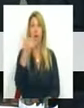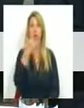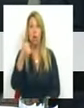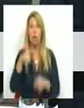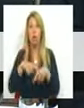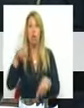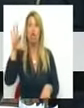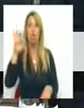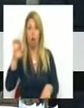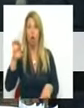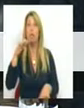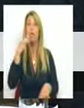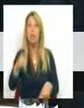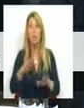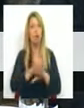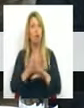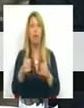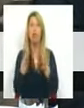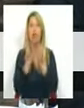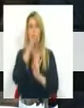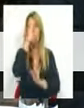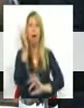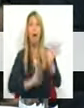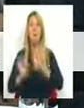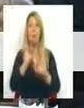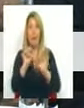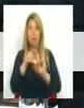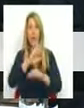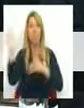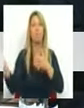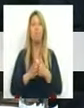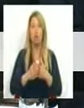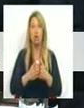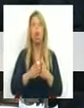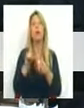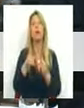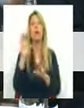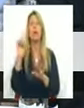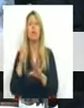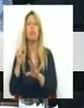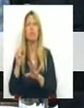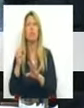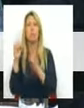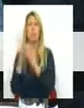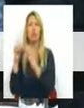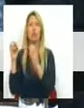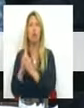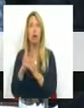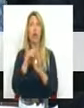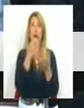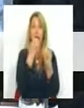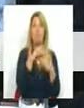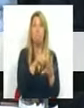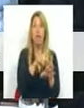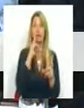TVI apurou que está tudo preparado para o fecho do banco, parte do para a caixa de depósitos, vai haver perdas para os acionistas e depositantes acima dos 100 mil euros em muitos